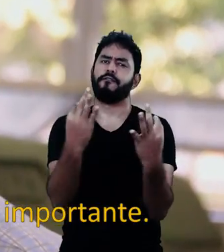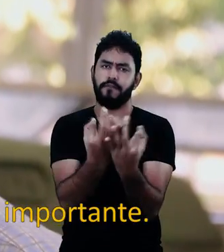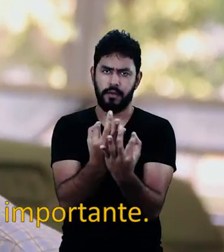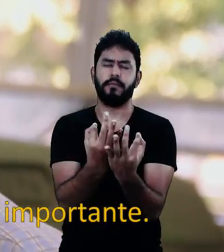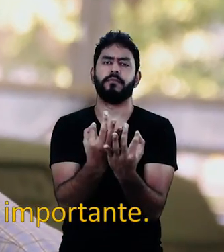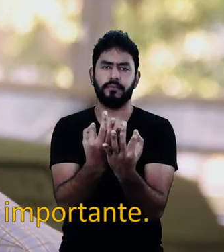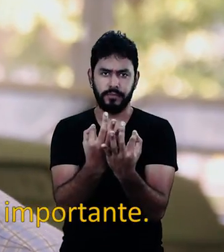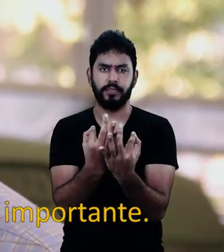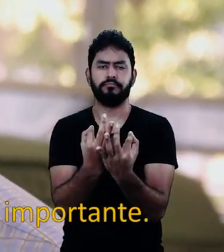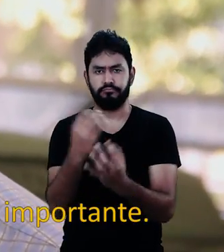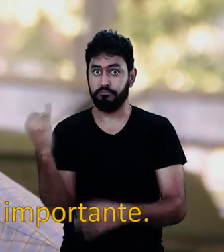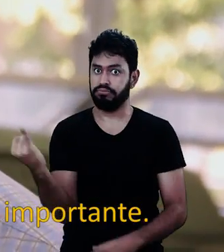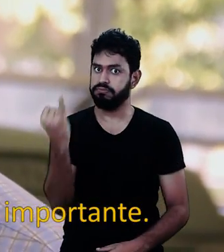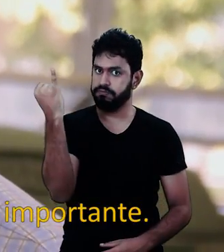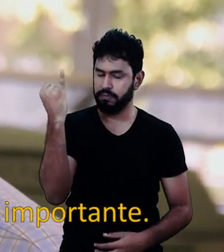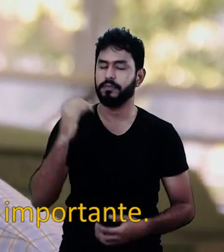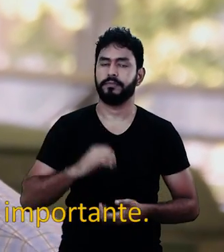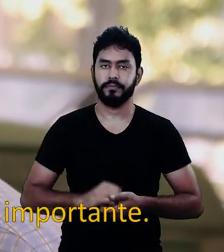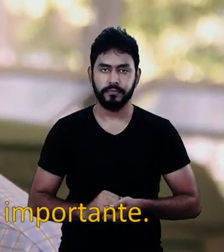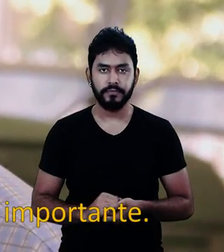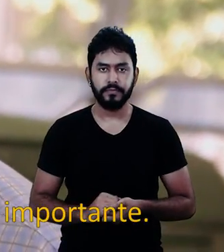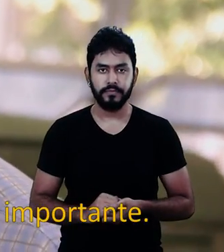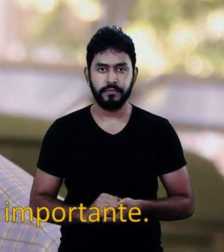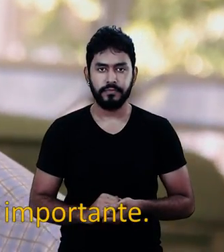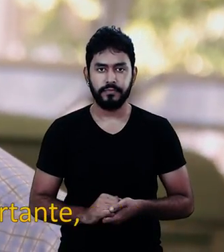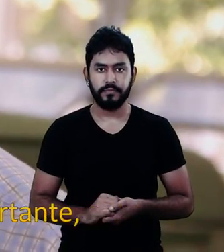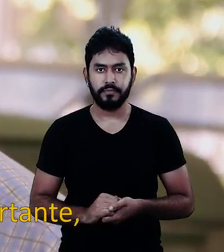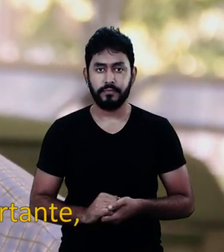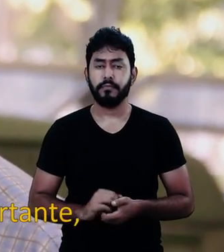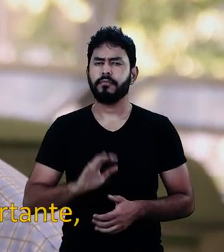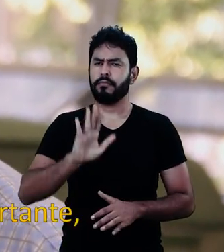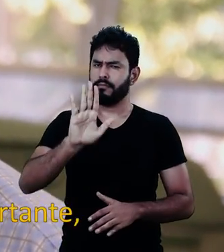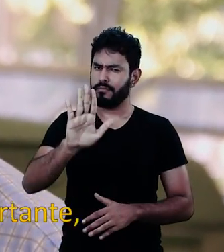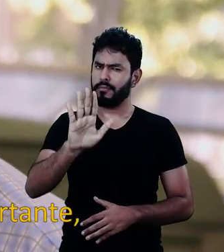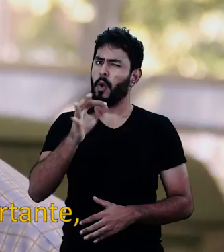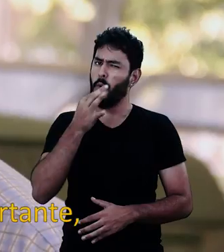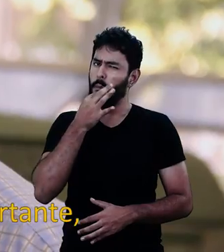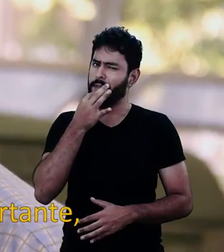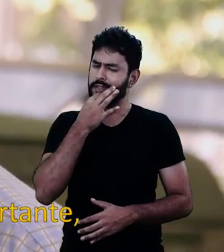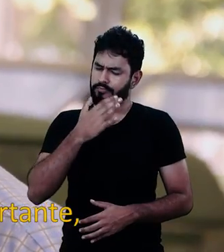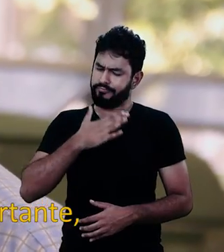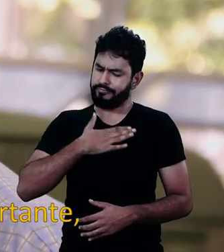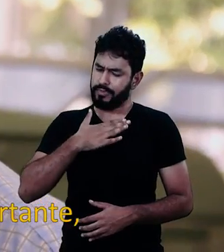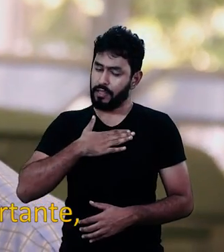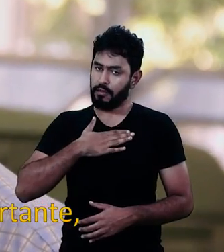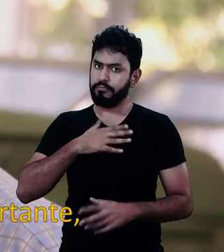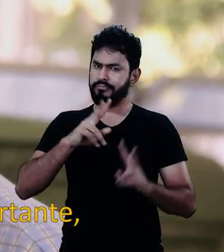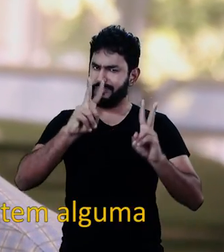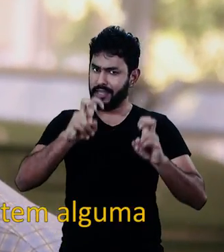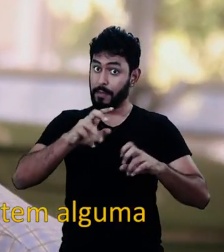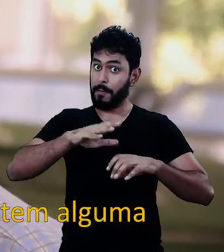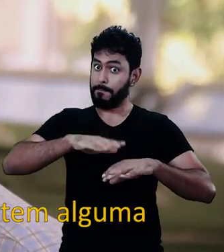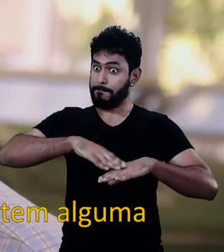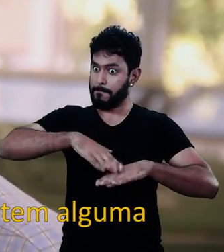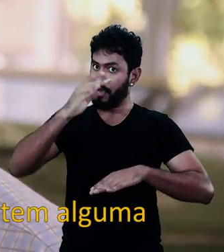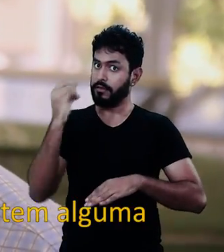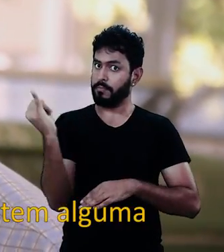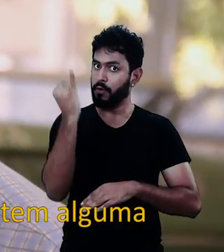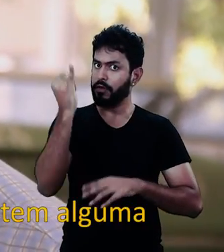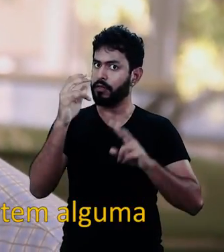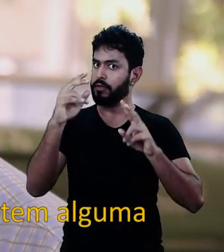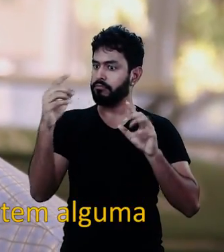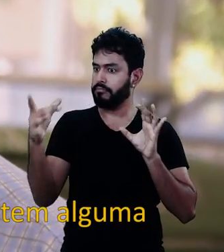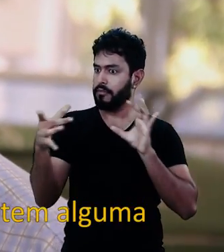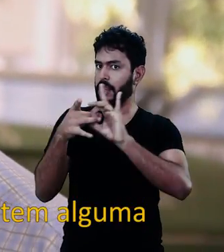assistindo a família, que é uma coisa muito importante. E a coisa que eu considero mais importante depois que você se